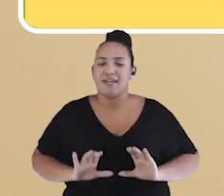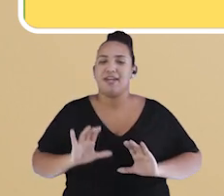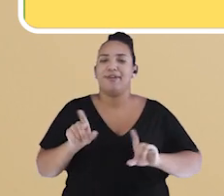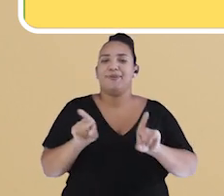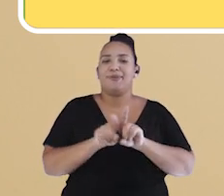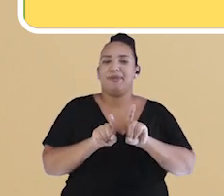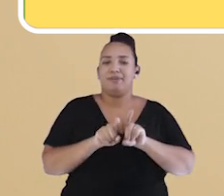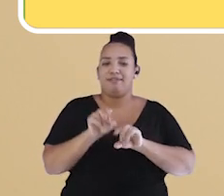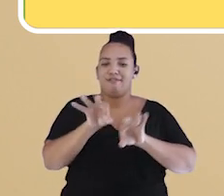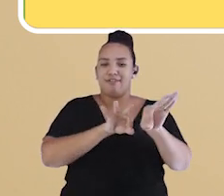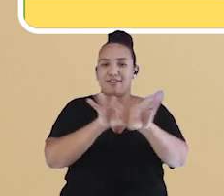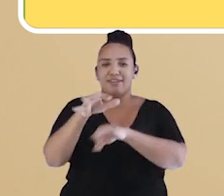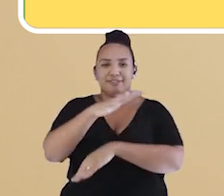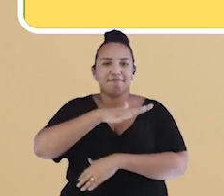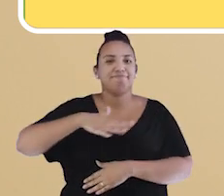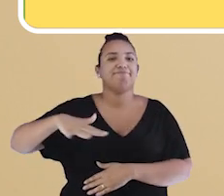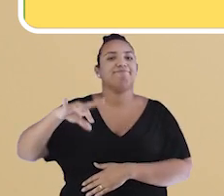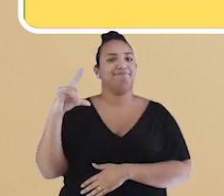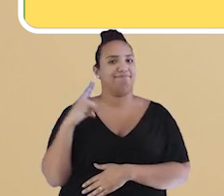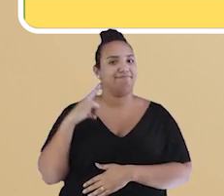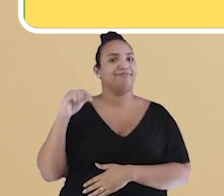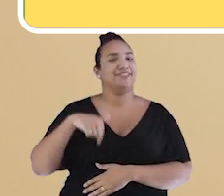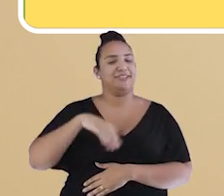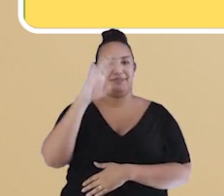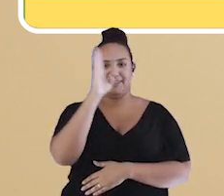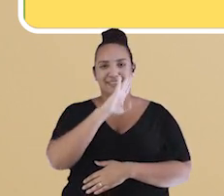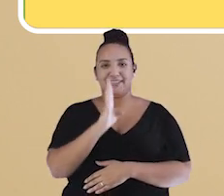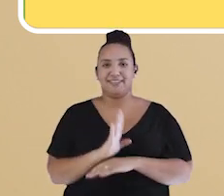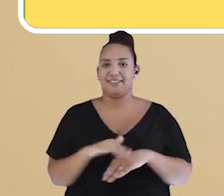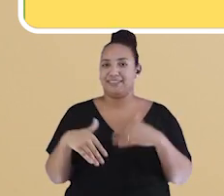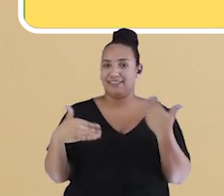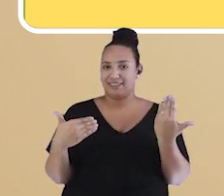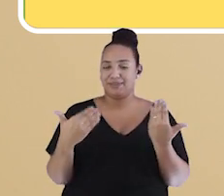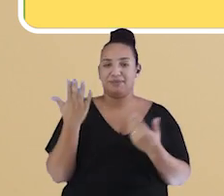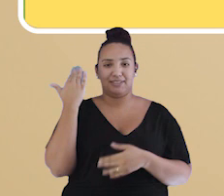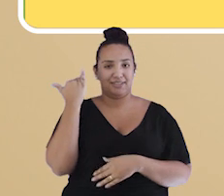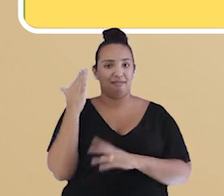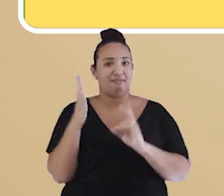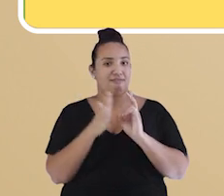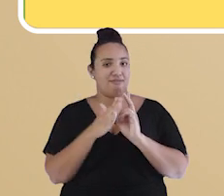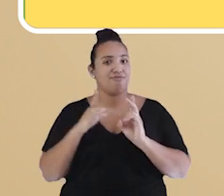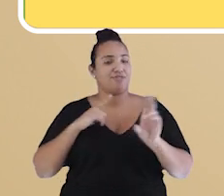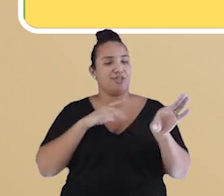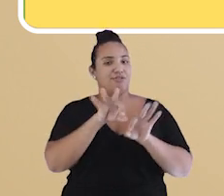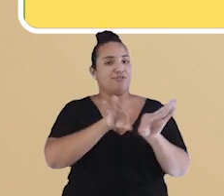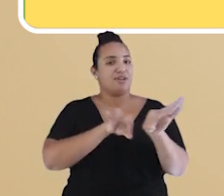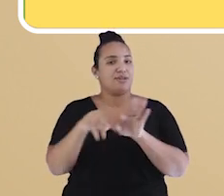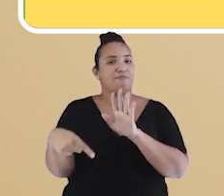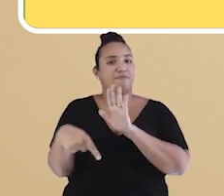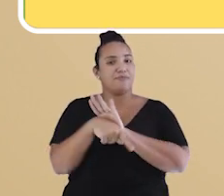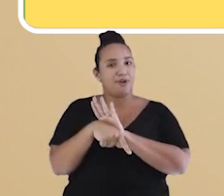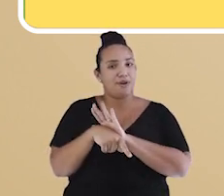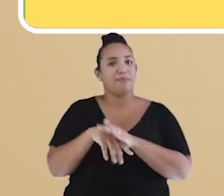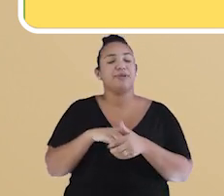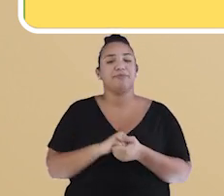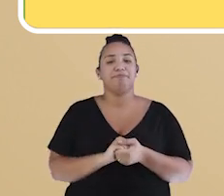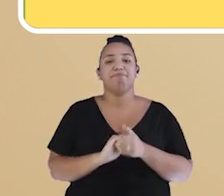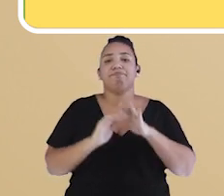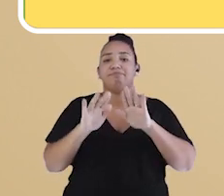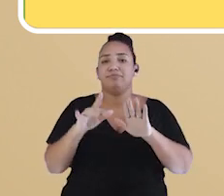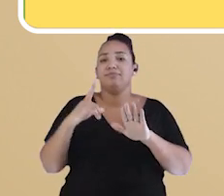espaços existem aqui. Os indígenas tinham sua forma de organização, o que foi